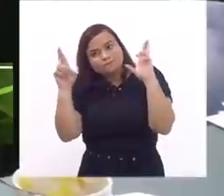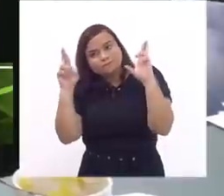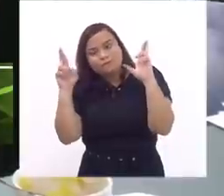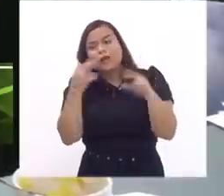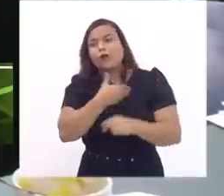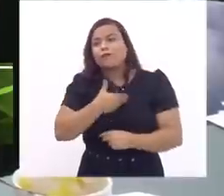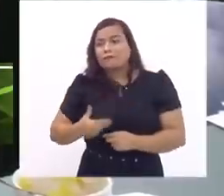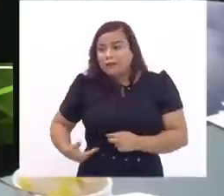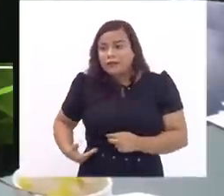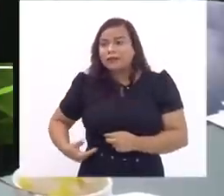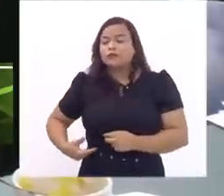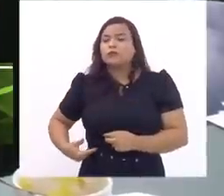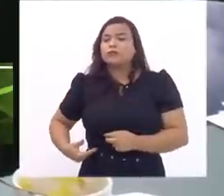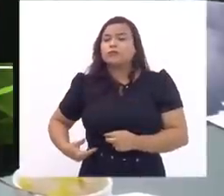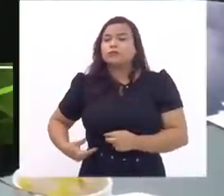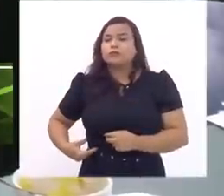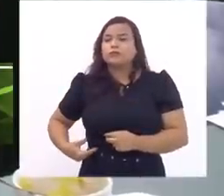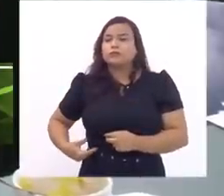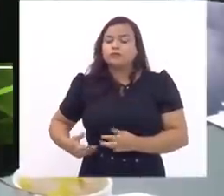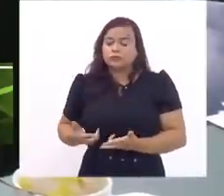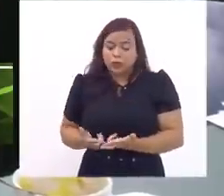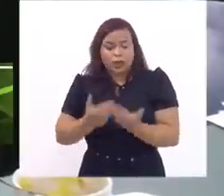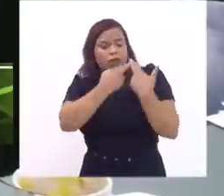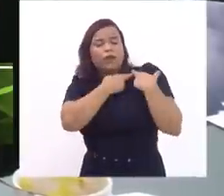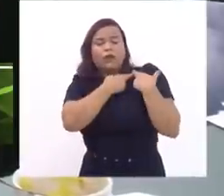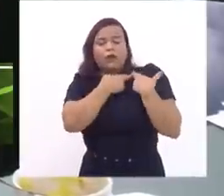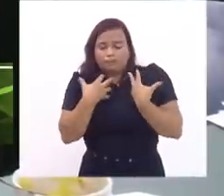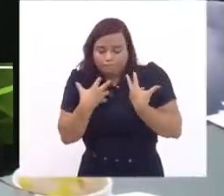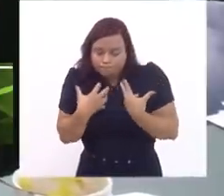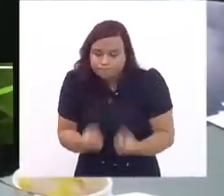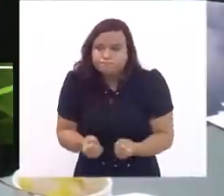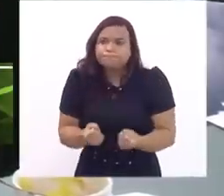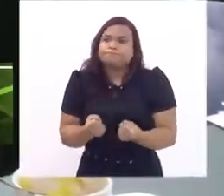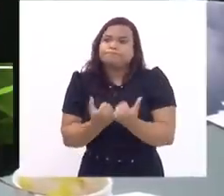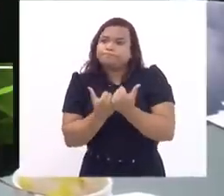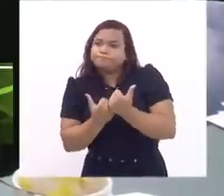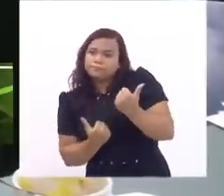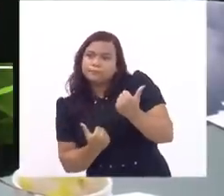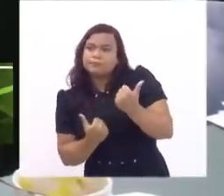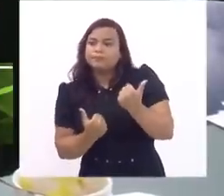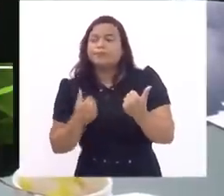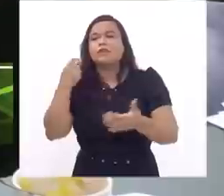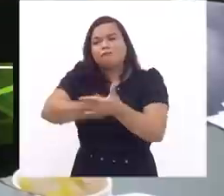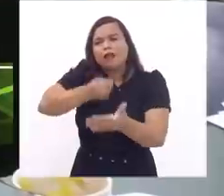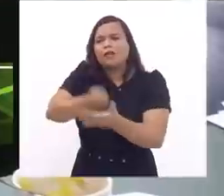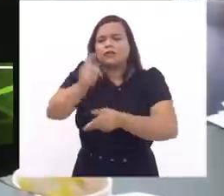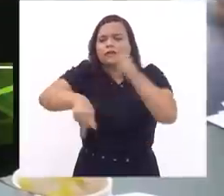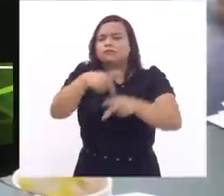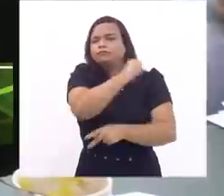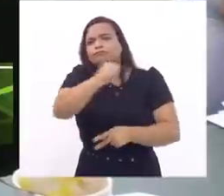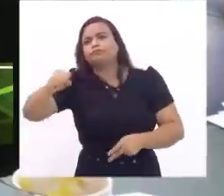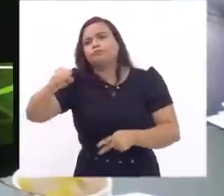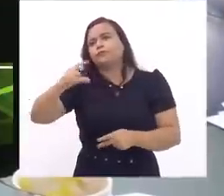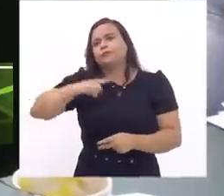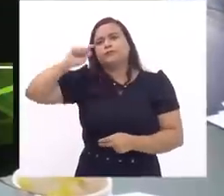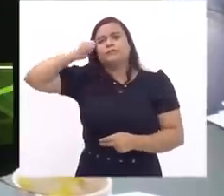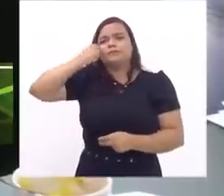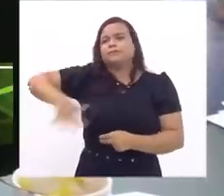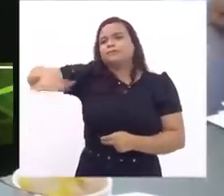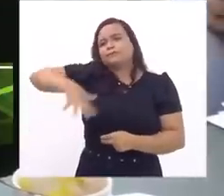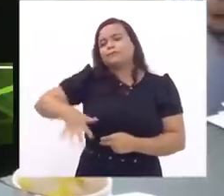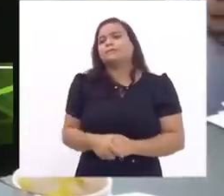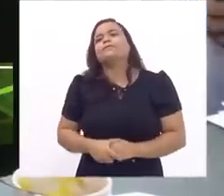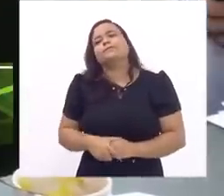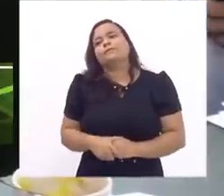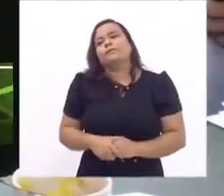como esse se corresponsabilize ao enfrentamento ao genocídio da nossa população negra. Eu